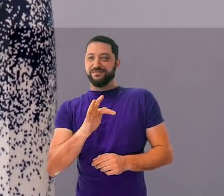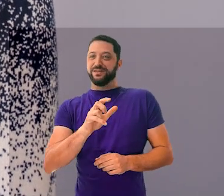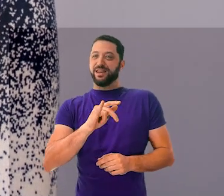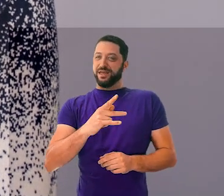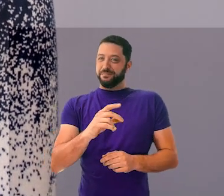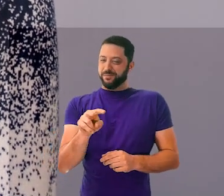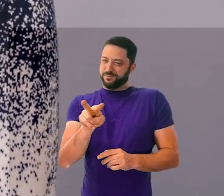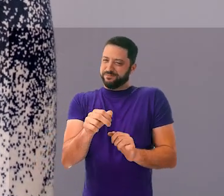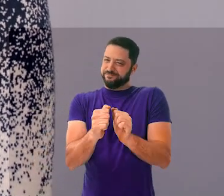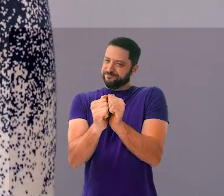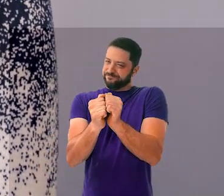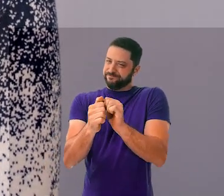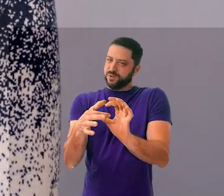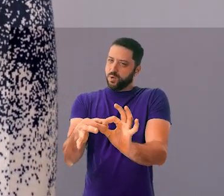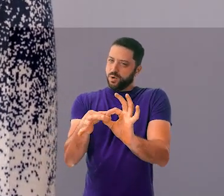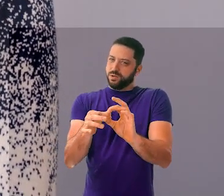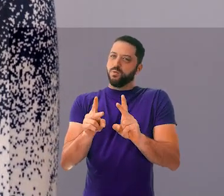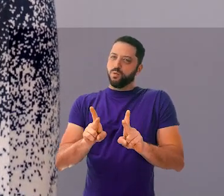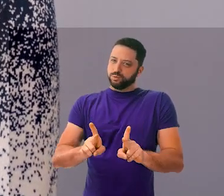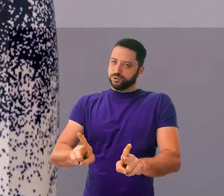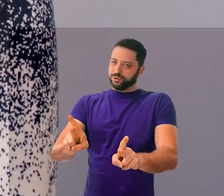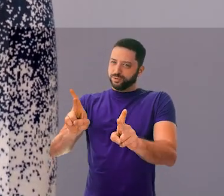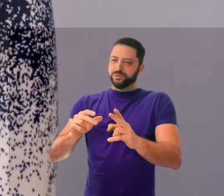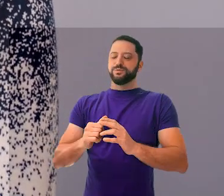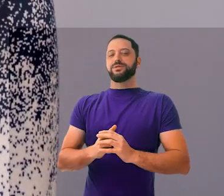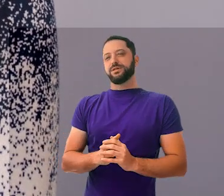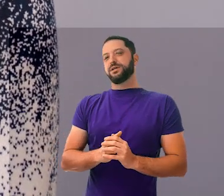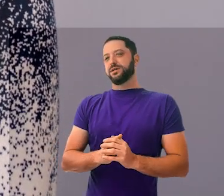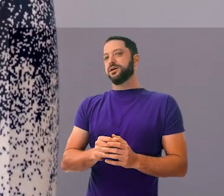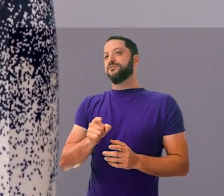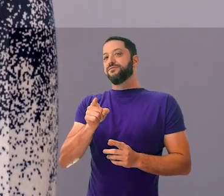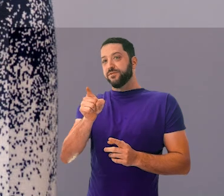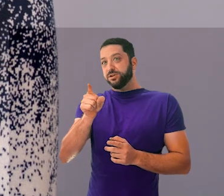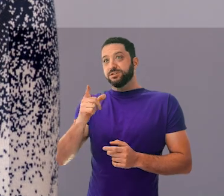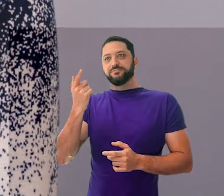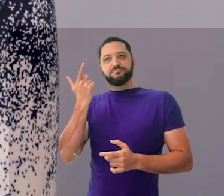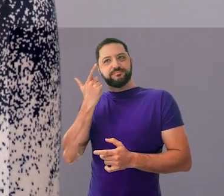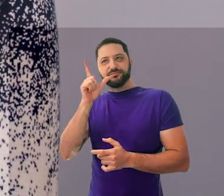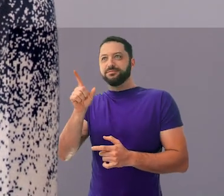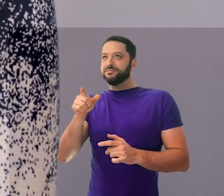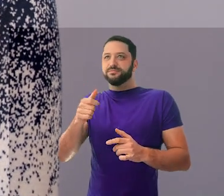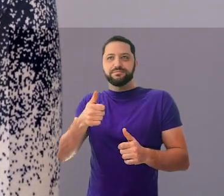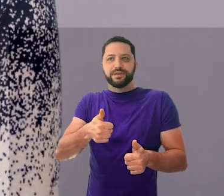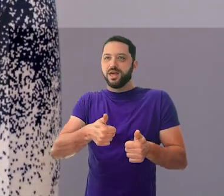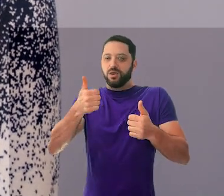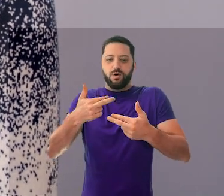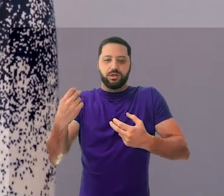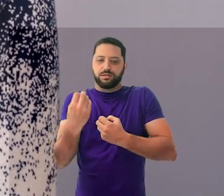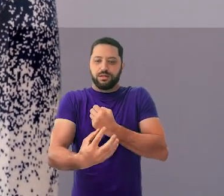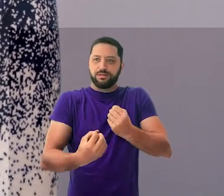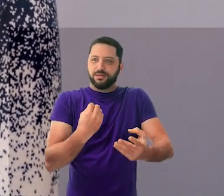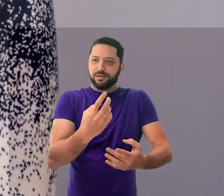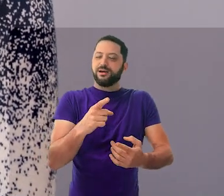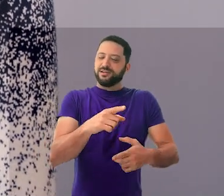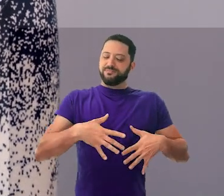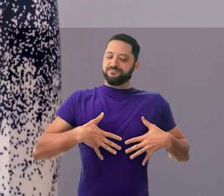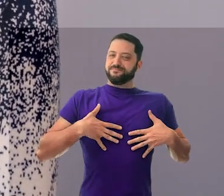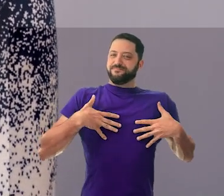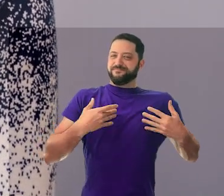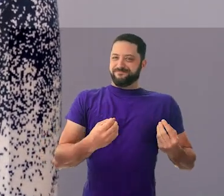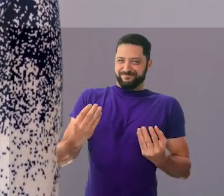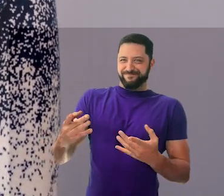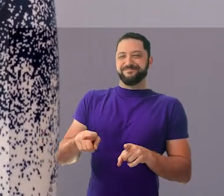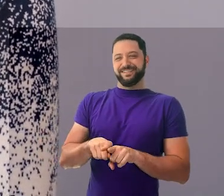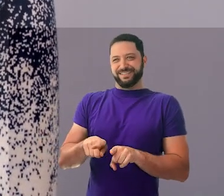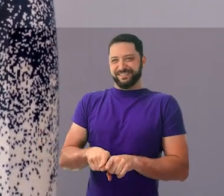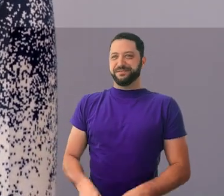e o Filipe, né, continue. Que você possa sempre dar o melhor para ele. E ele também traga muito orgulho